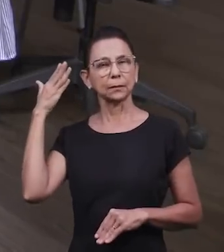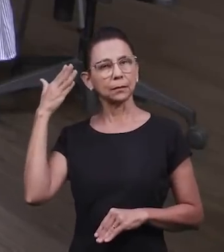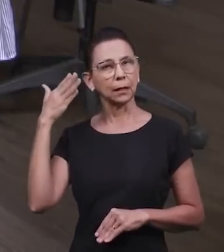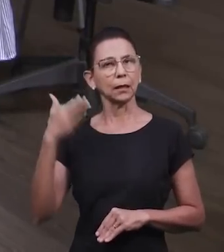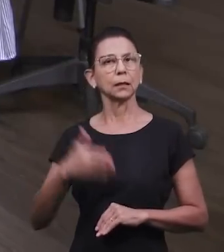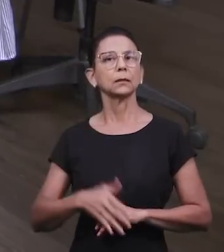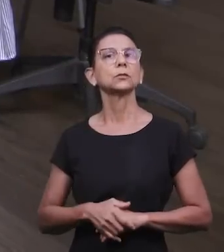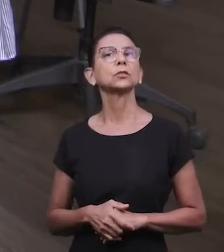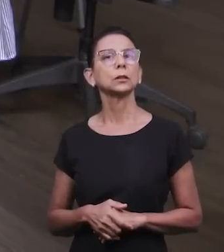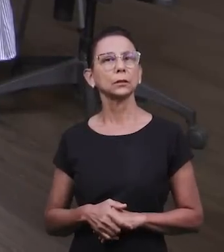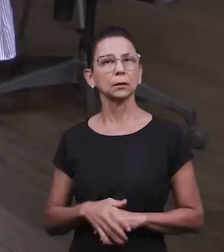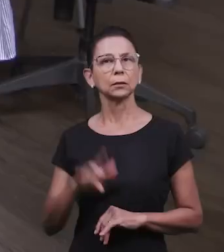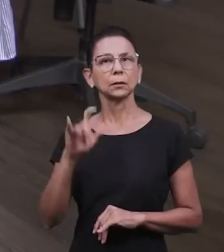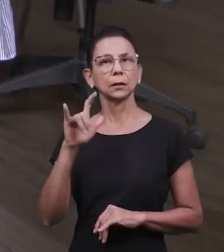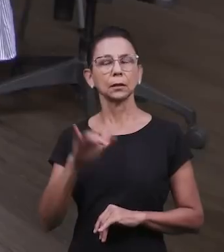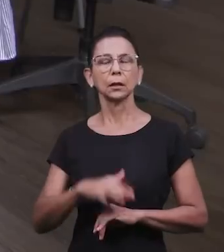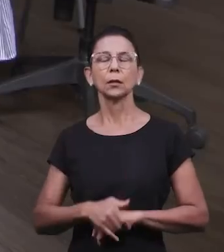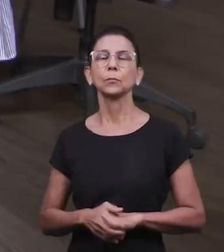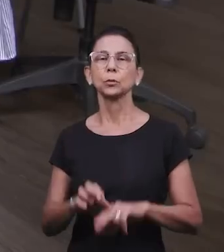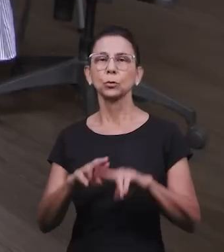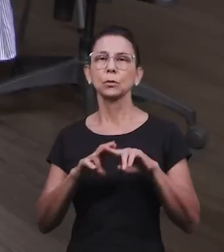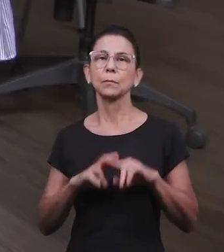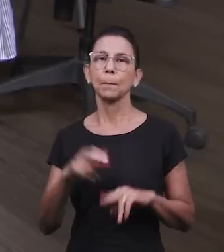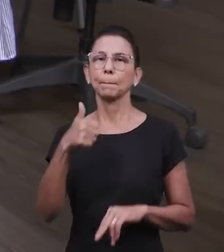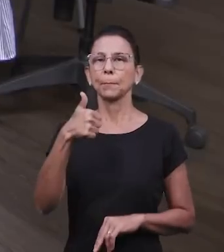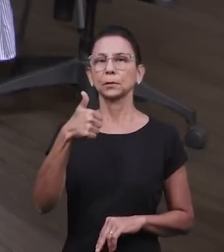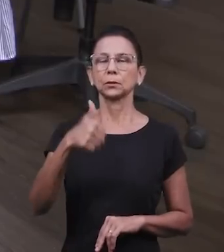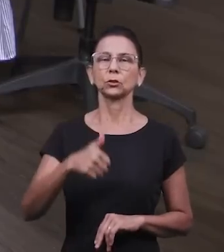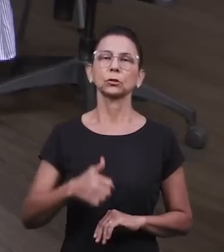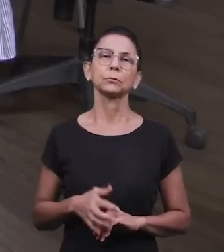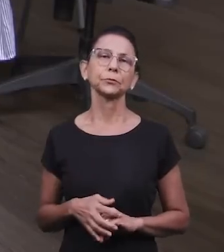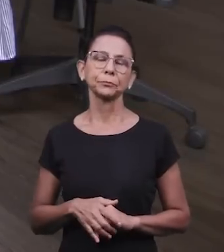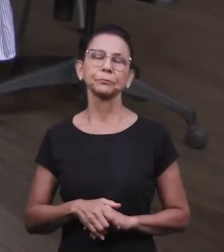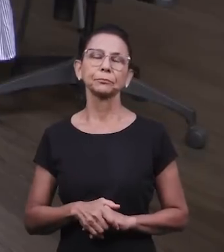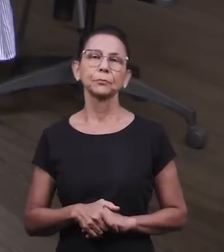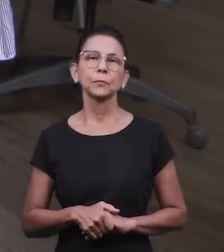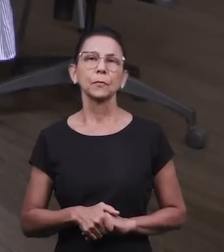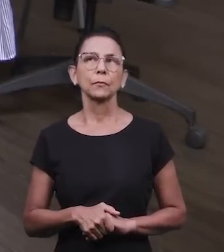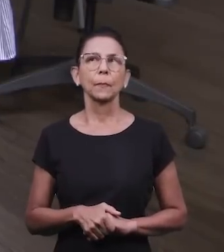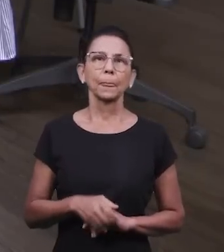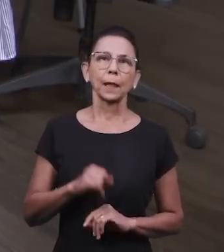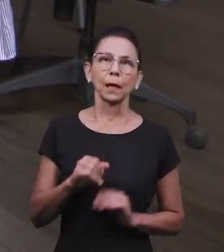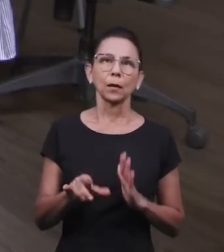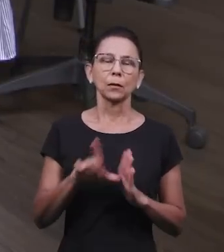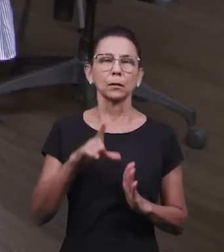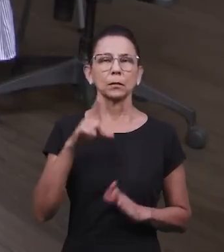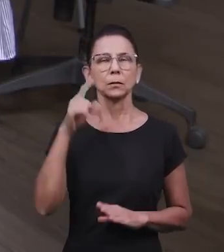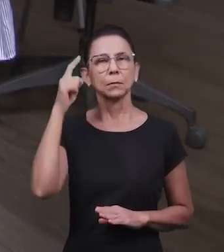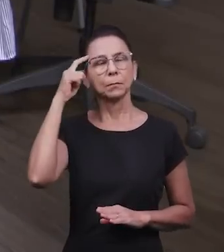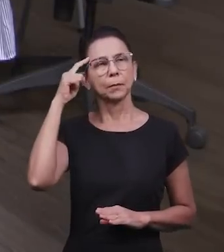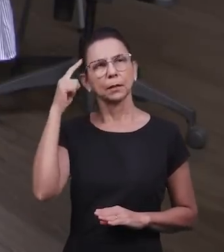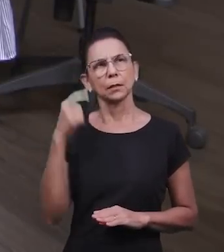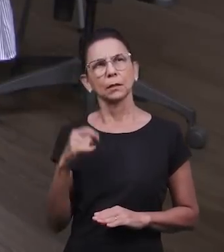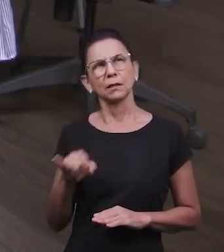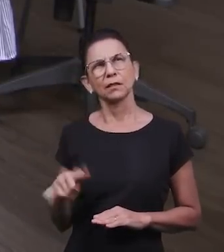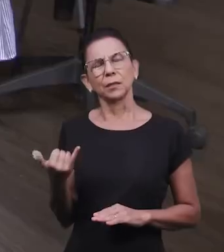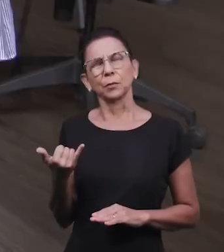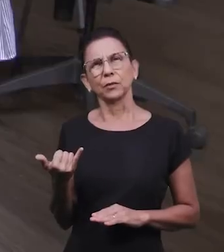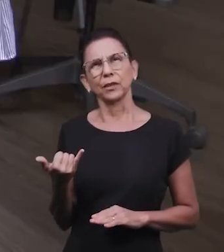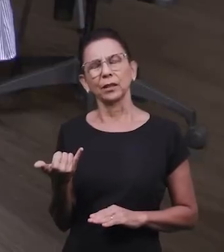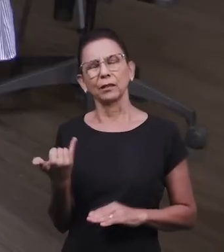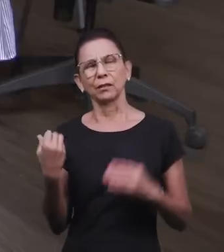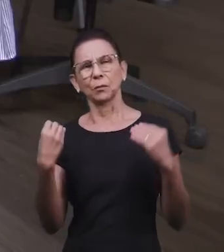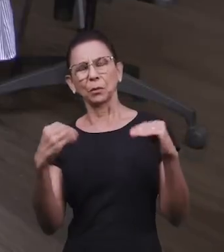recursos positivos. Sobre postar, a gente precisa entender, aquilo vai ter algum proveito? Aquilo vai trazer algum